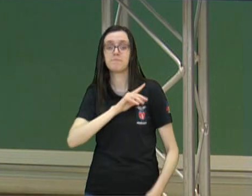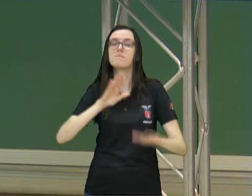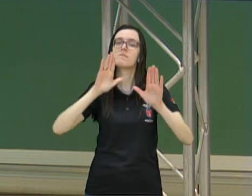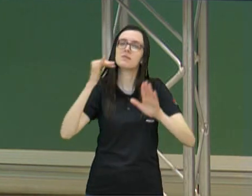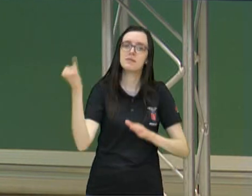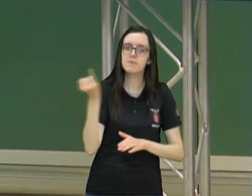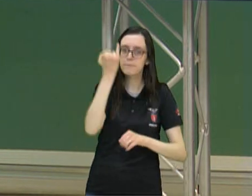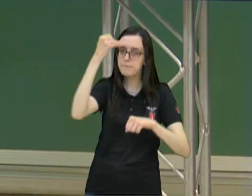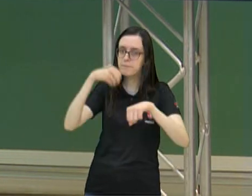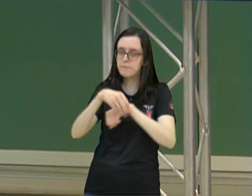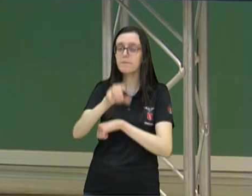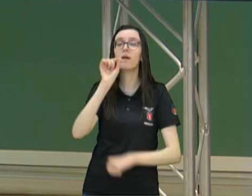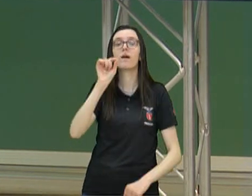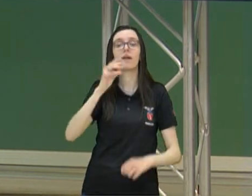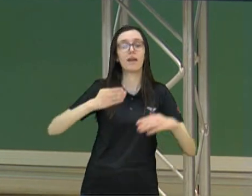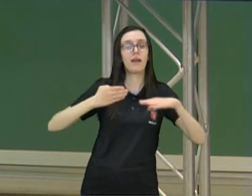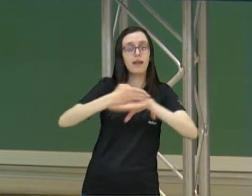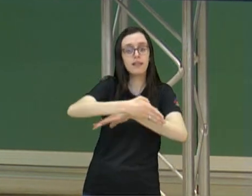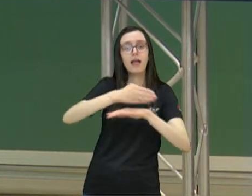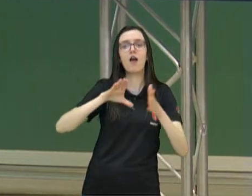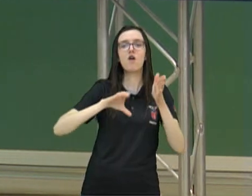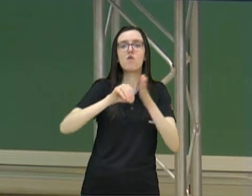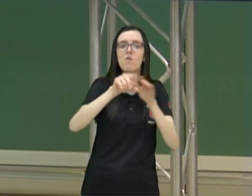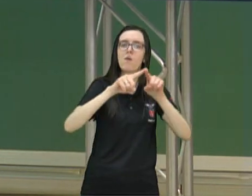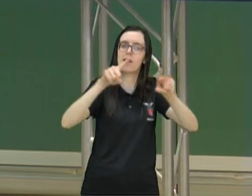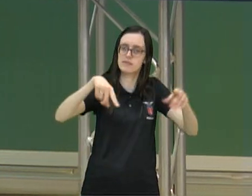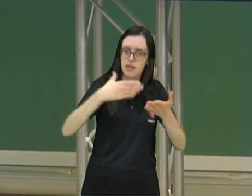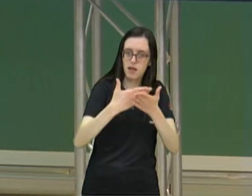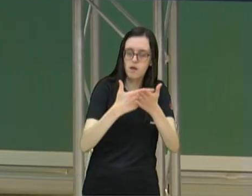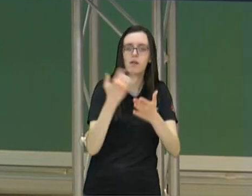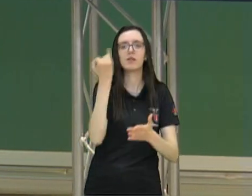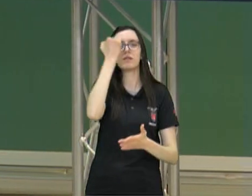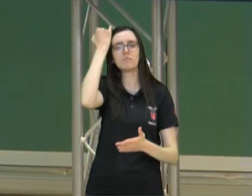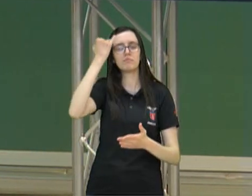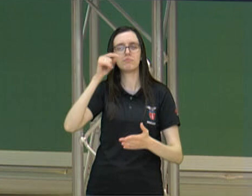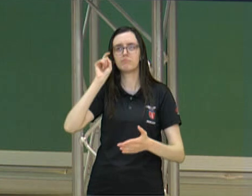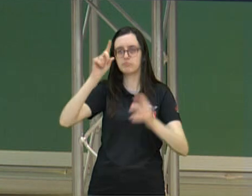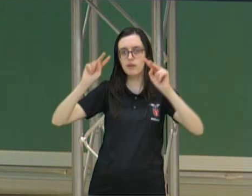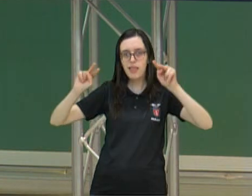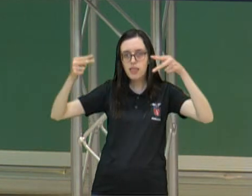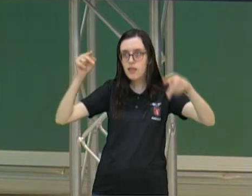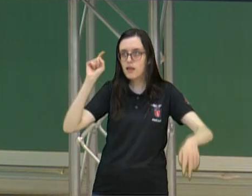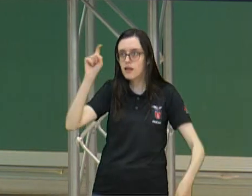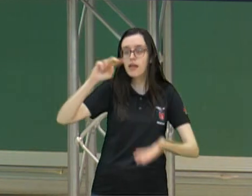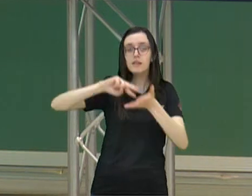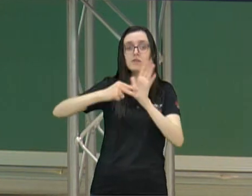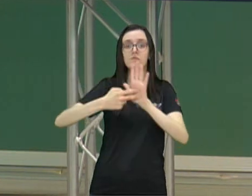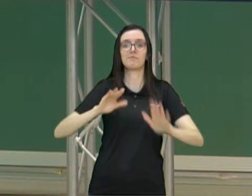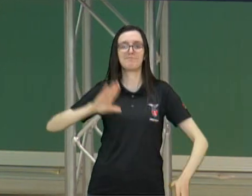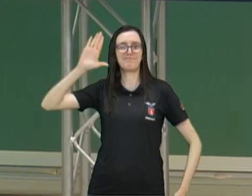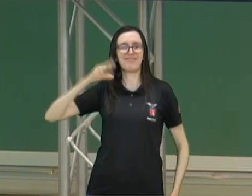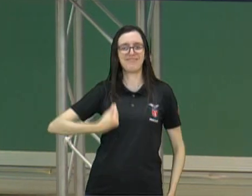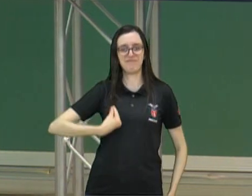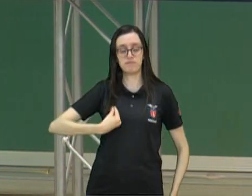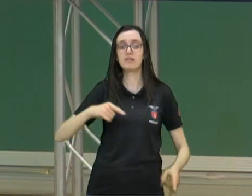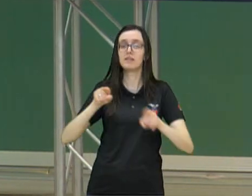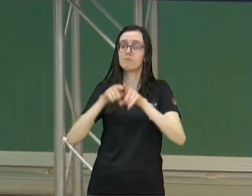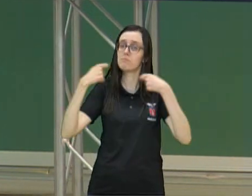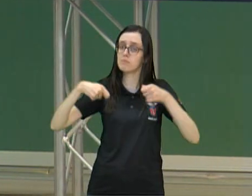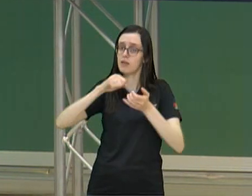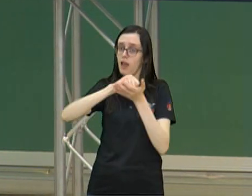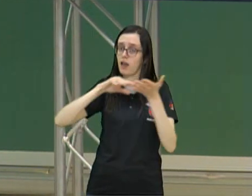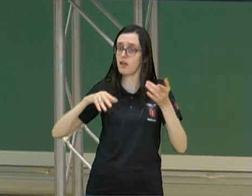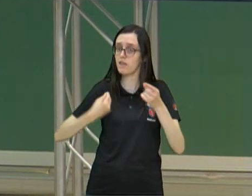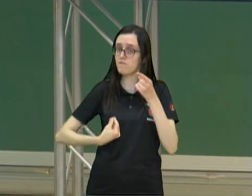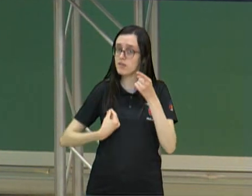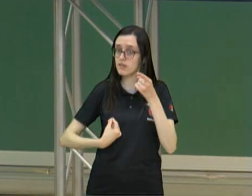lembrá-los novamente de acessarem o Classroom, acessarem o link para vocês marcarem a presença e também fazer as atividades que